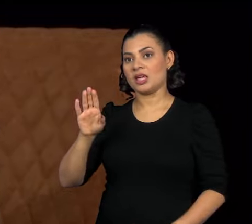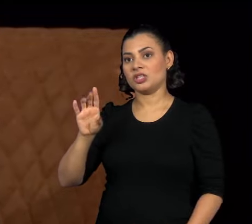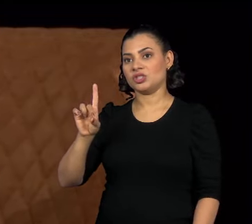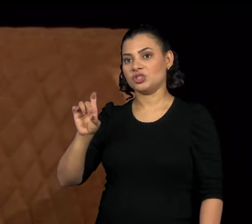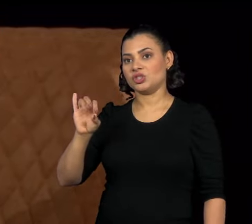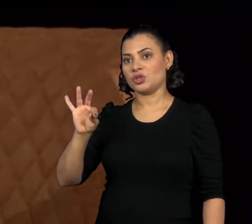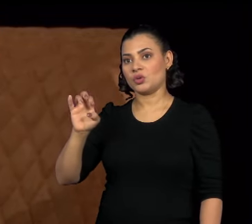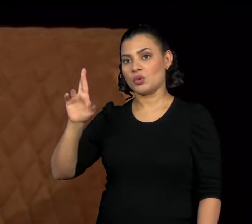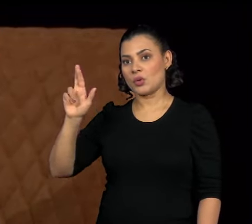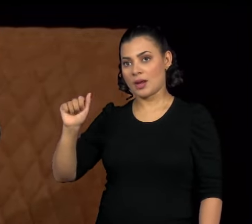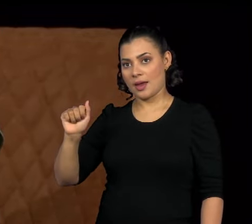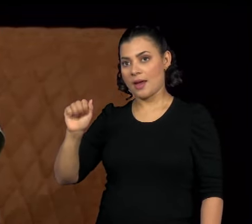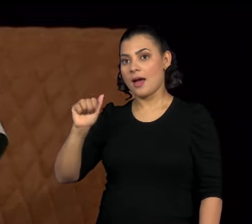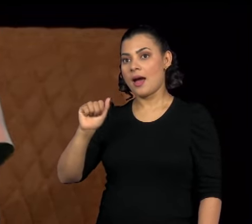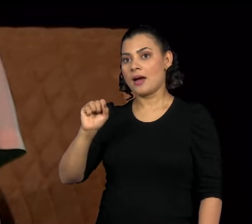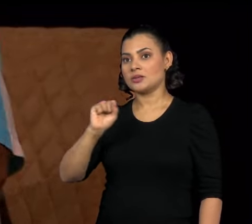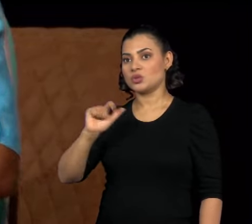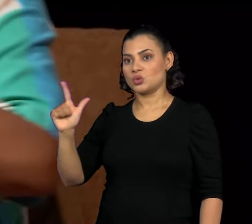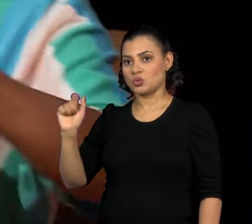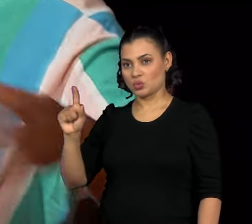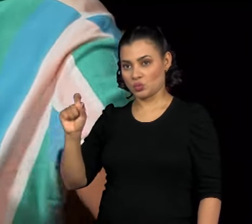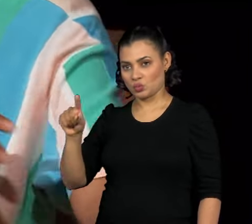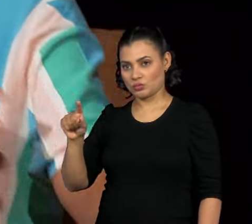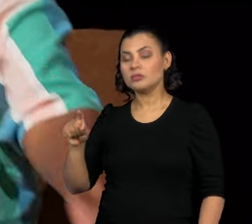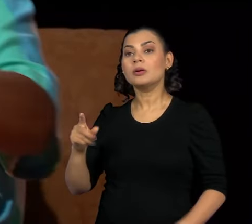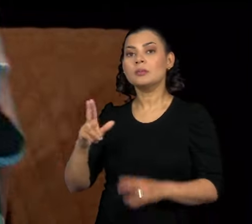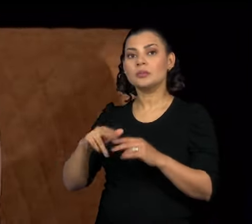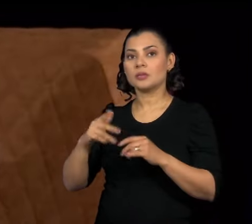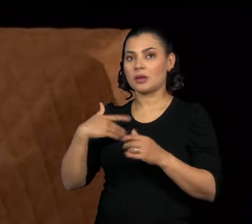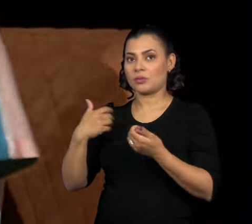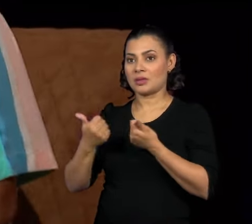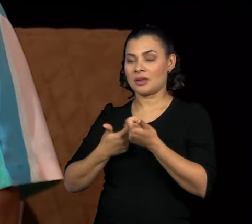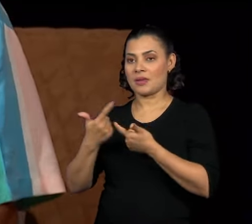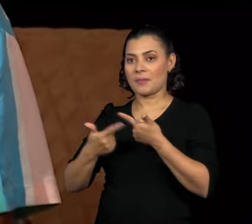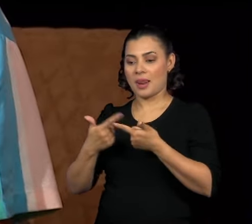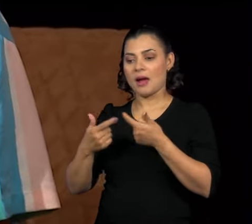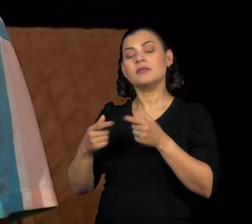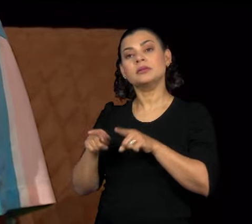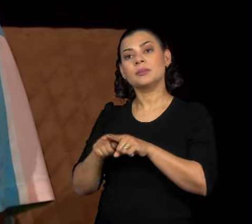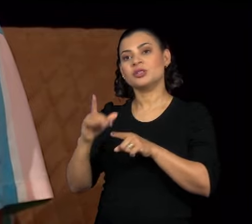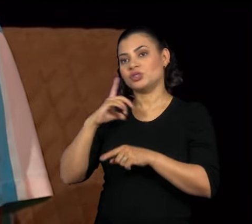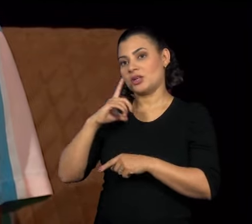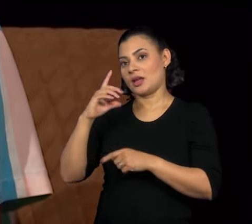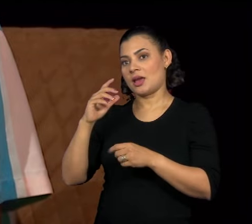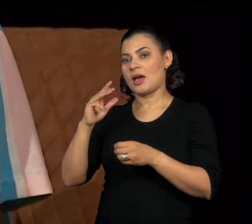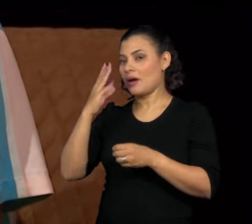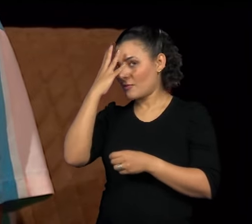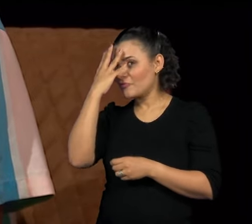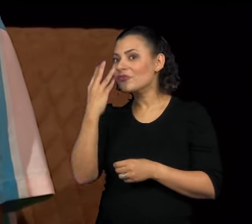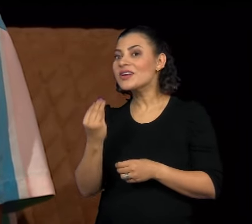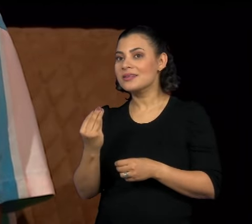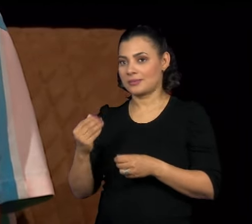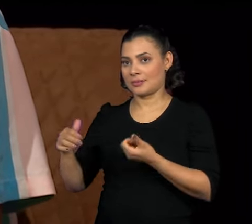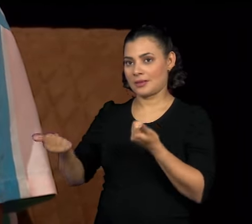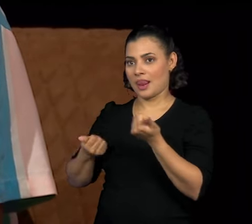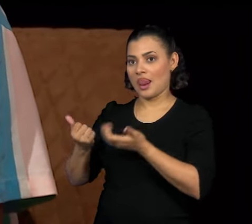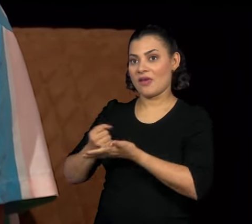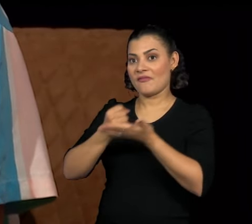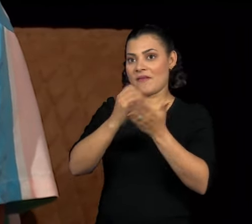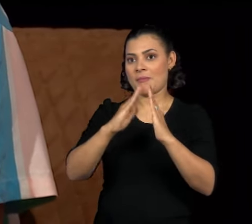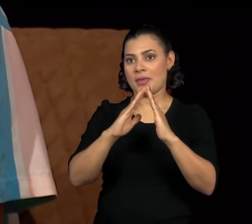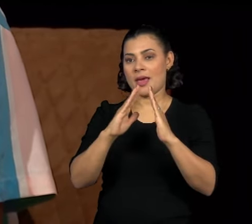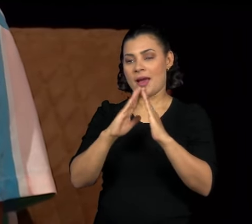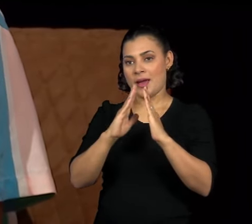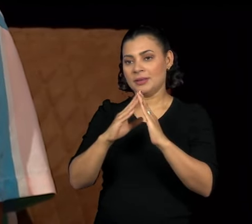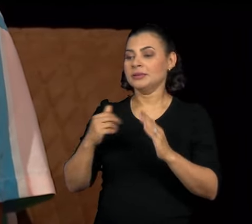pegando... A Kombi, saculejando na Kombi que levava a gente para casa, eu e Lígia Pagenotto, uma jornalista,